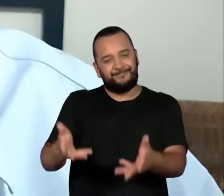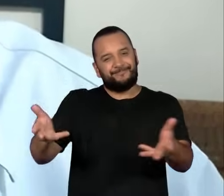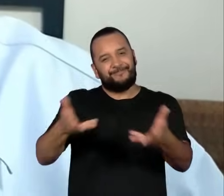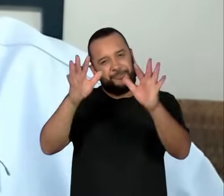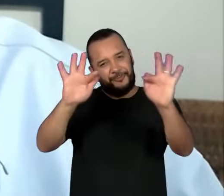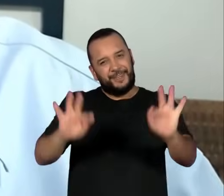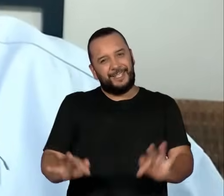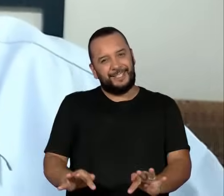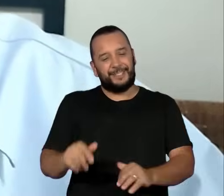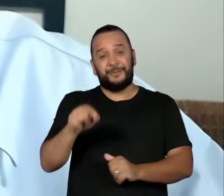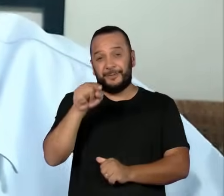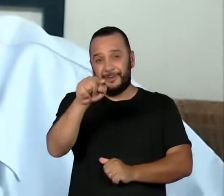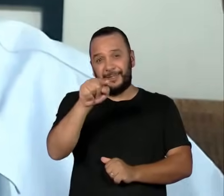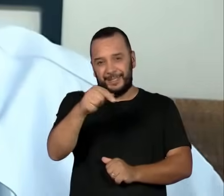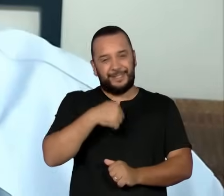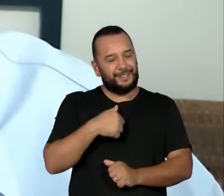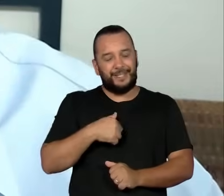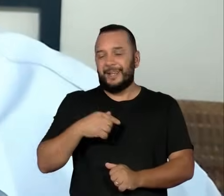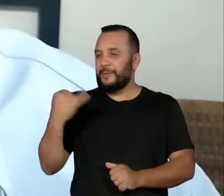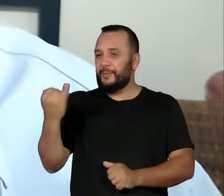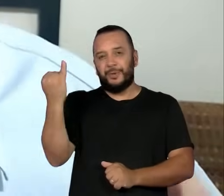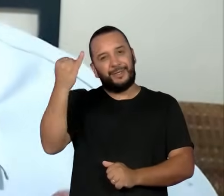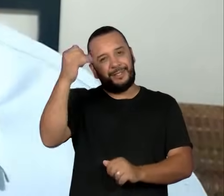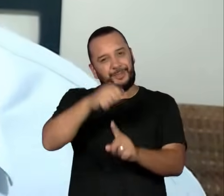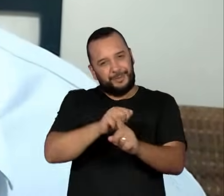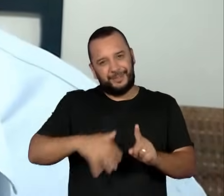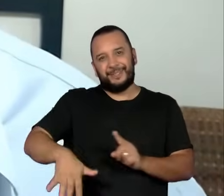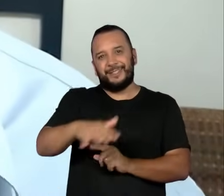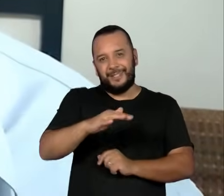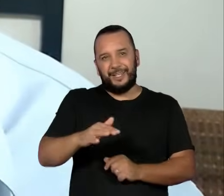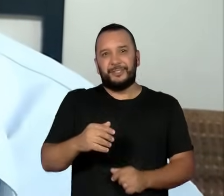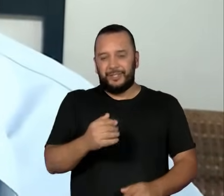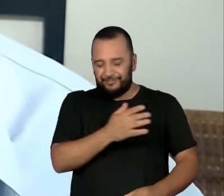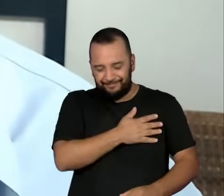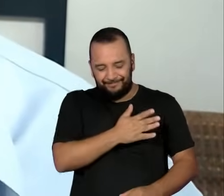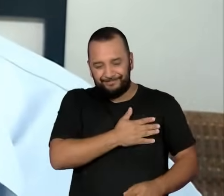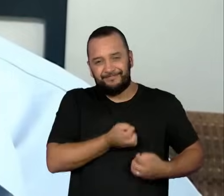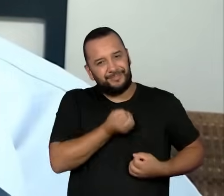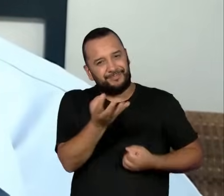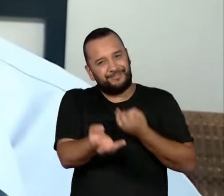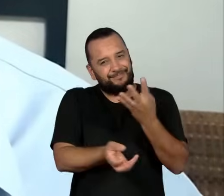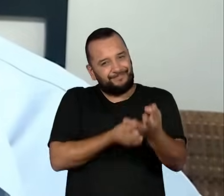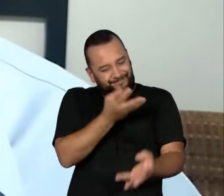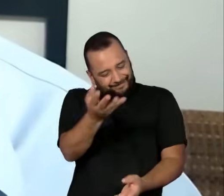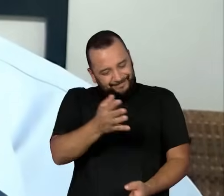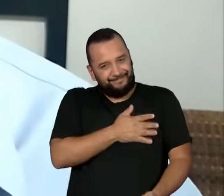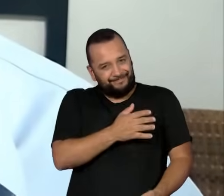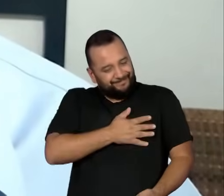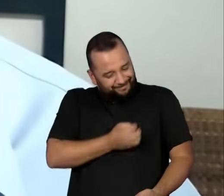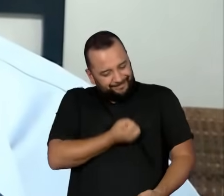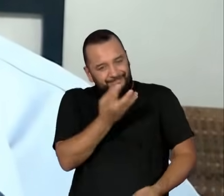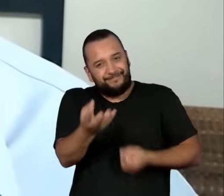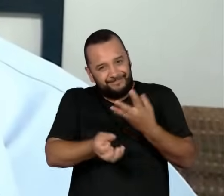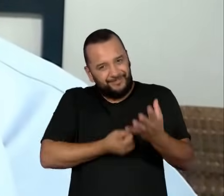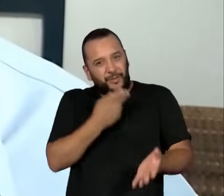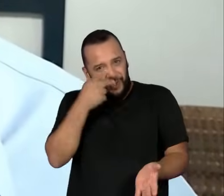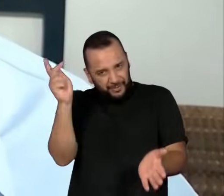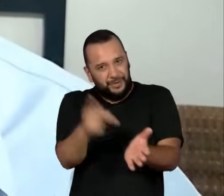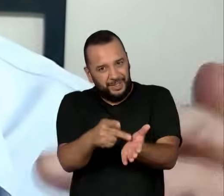Você é uma espécie assim de utilidade pública. Isso vem daqui do fundo, isso não é demagogia, não. Eu estou falando